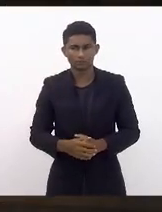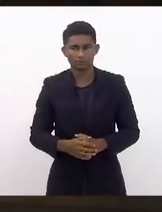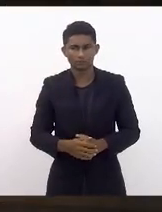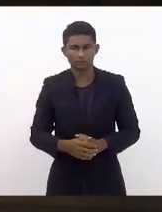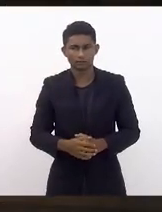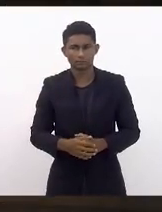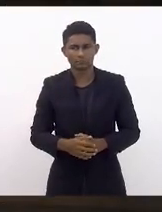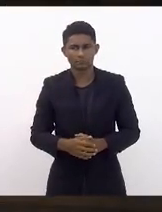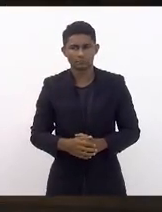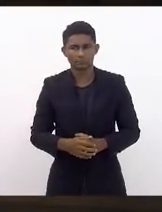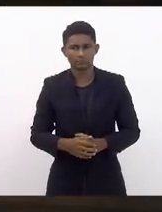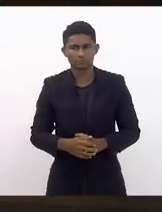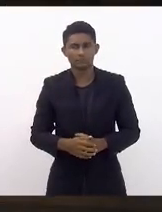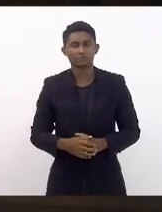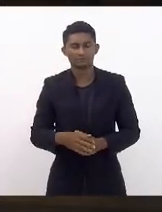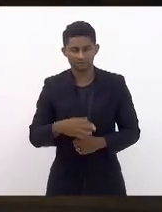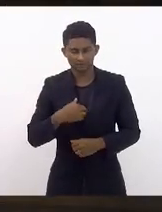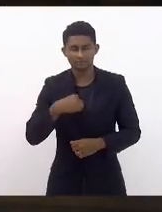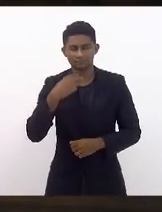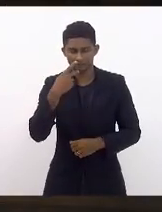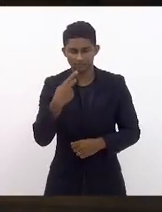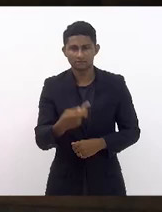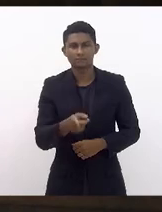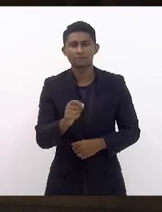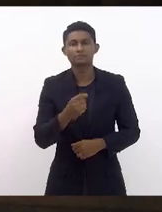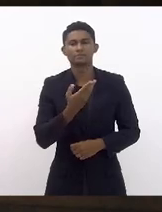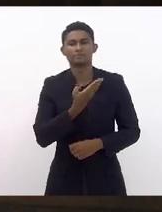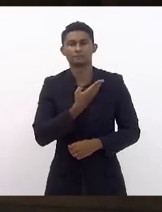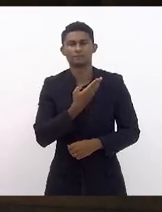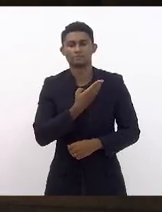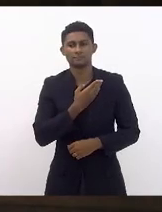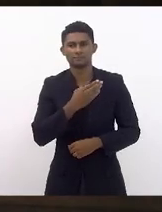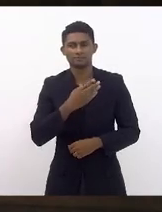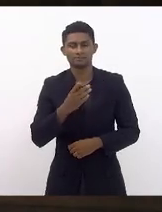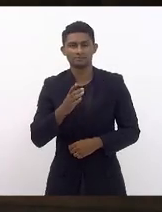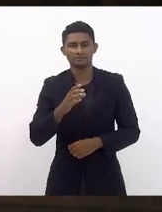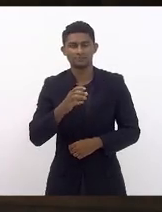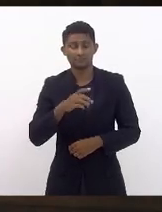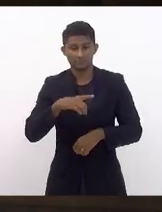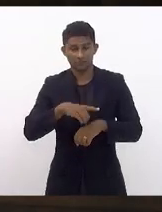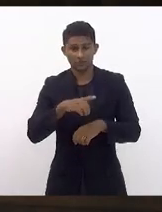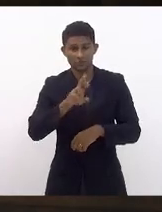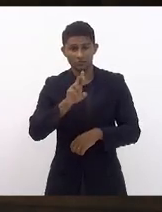destaco com honras nosso amigo Dr. Mário Vaz.